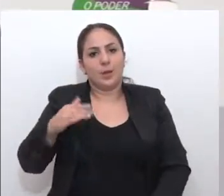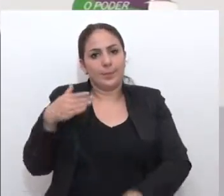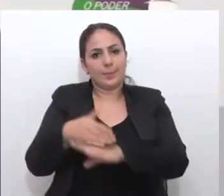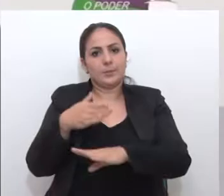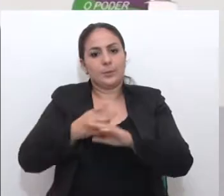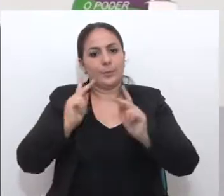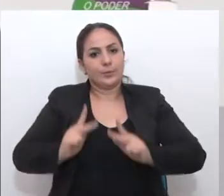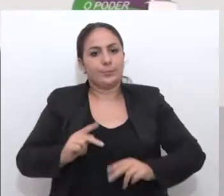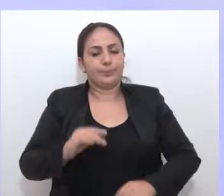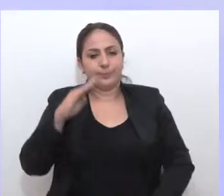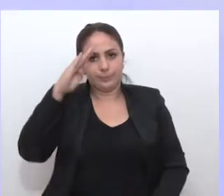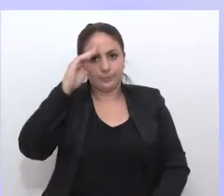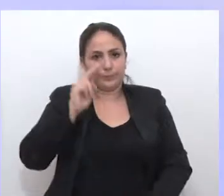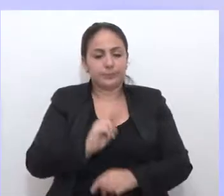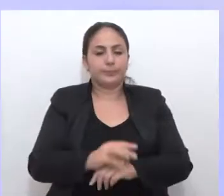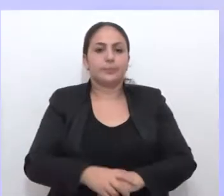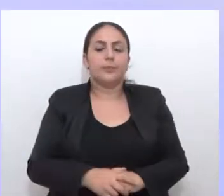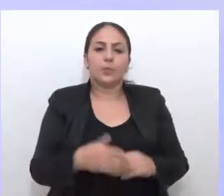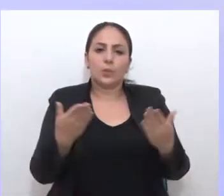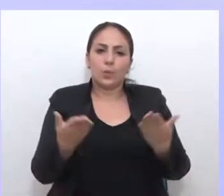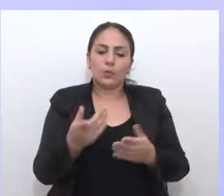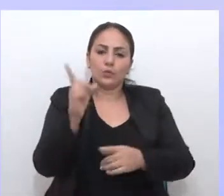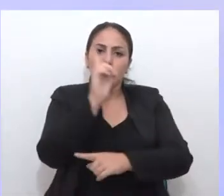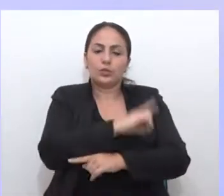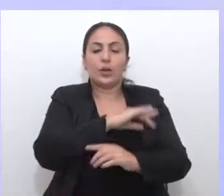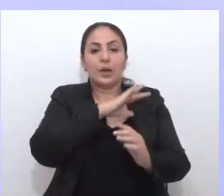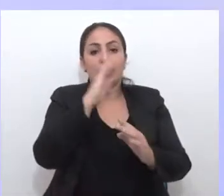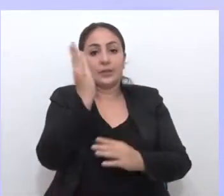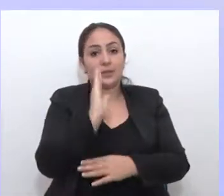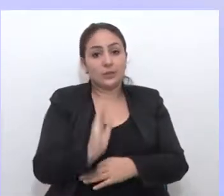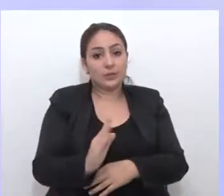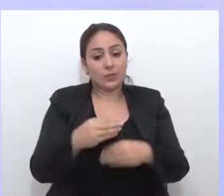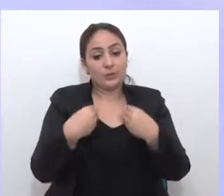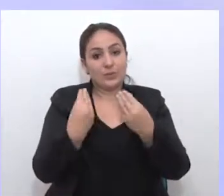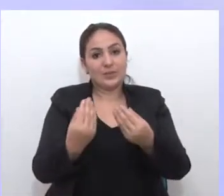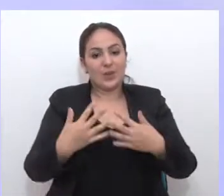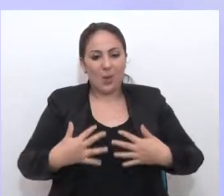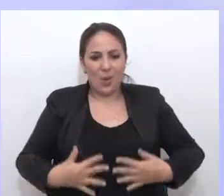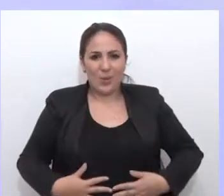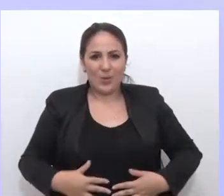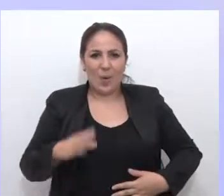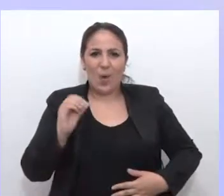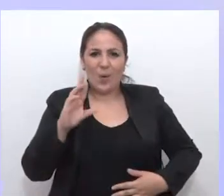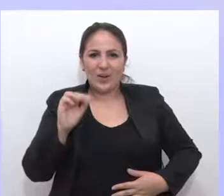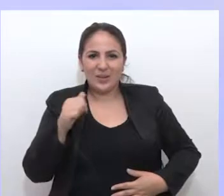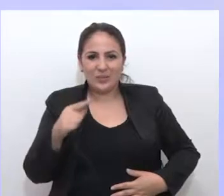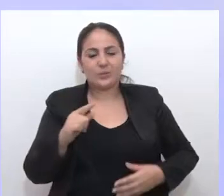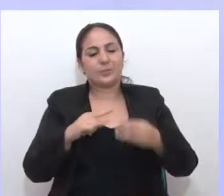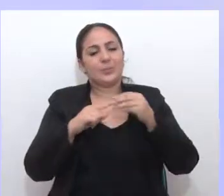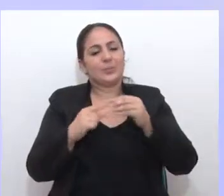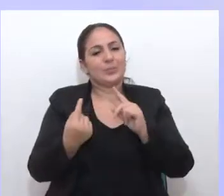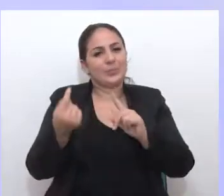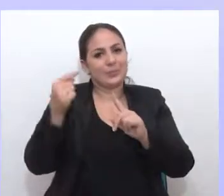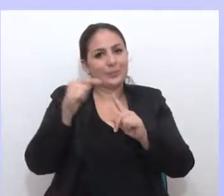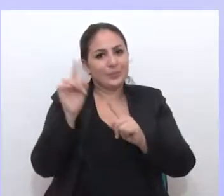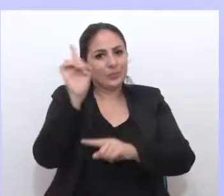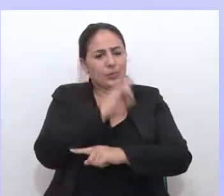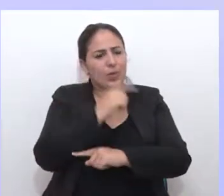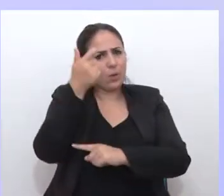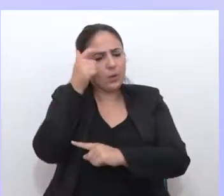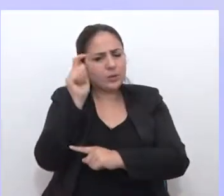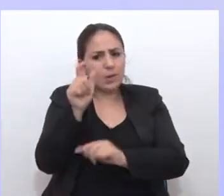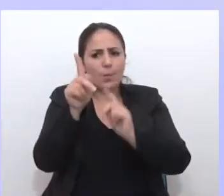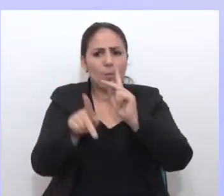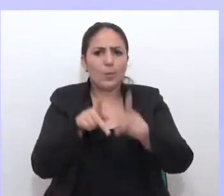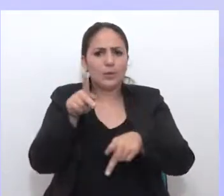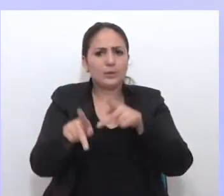é a presença física do vigilante. Hoje é o Dia Nacional da Doação de Órgãos. O principal objetivo da data